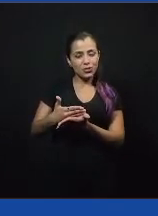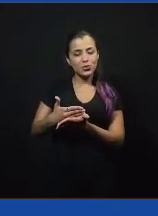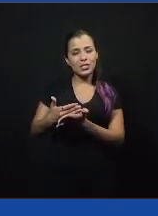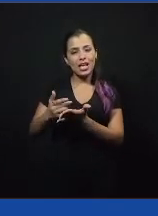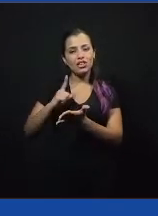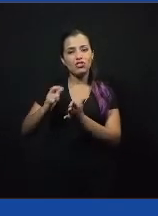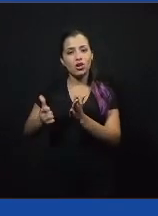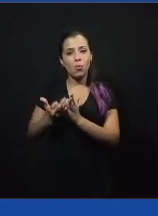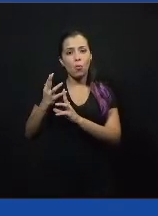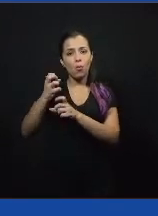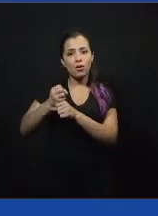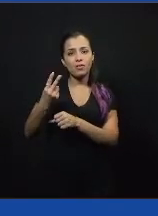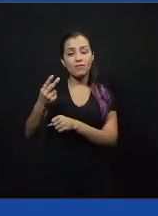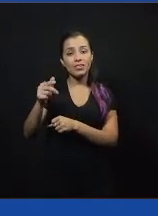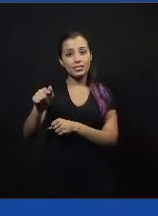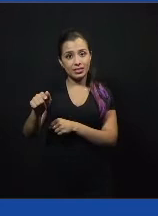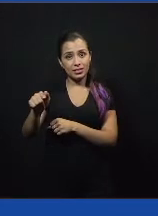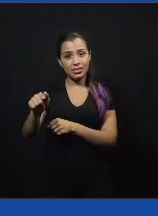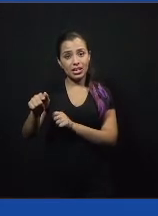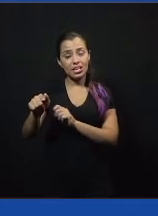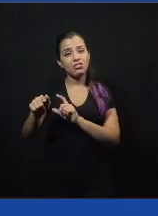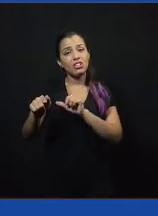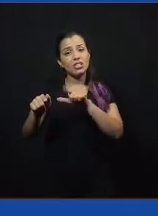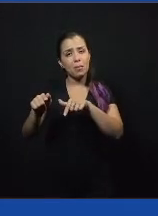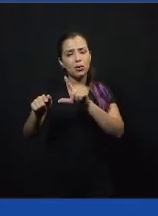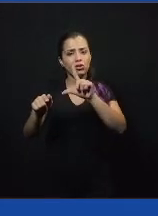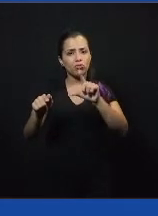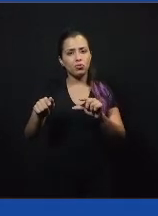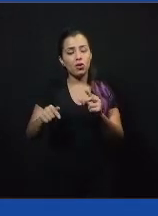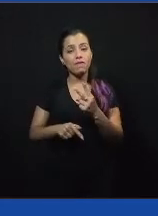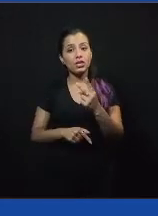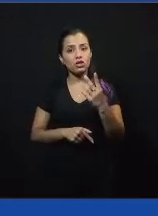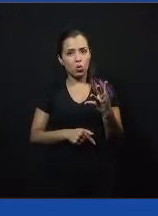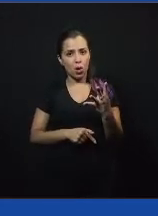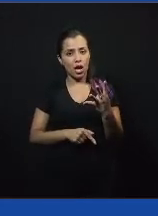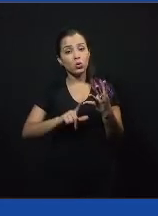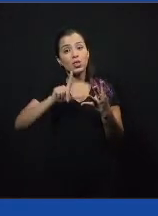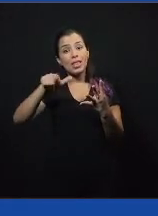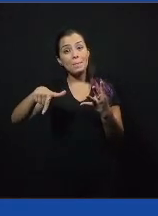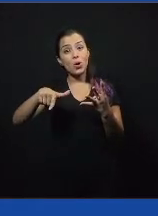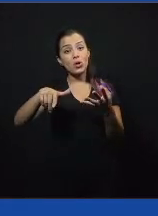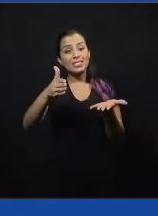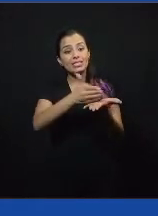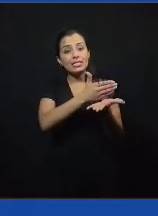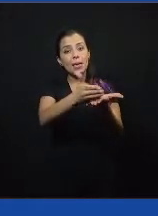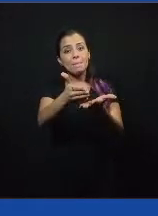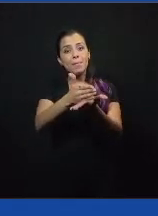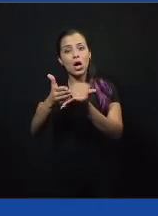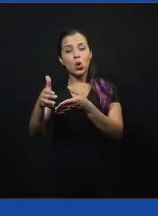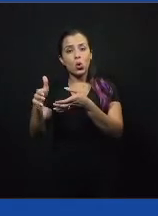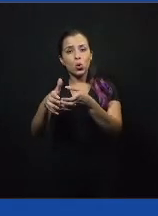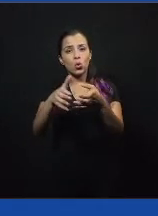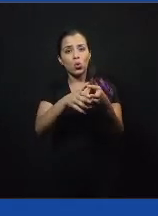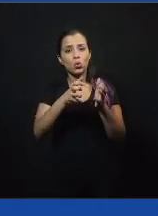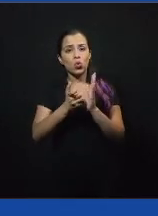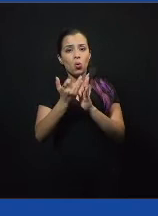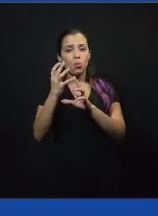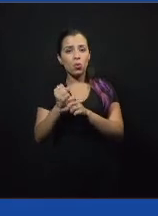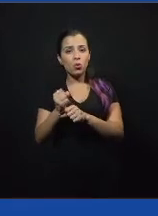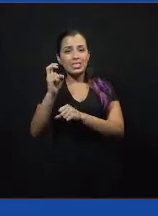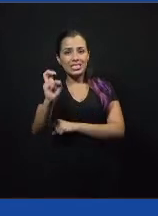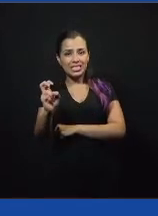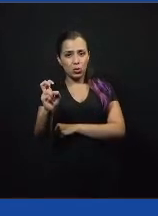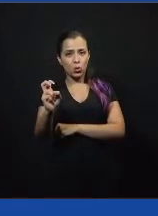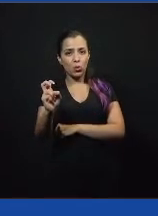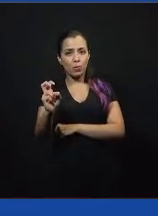só que daí como é correr porque ficou 24 eles acabaram se separaram cinco grupos e cada grupo ficou com matemática para